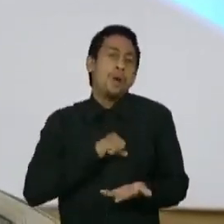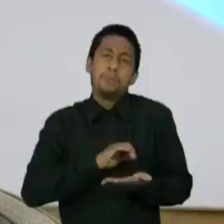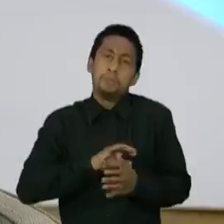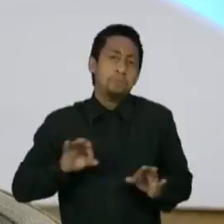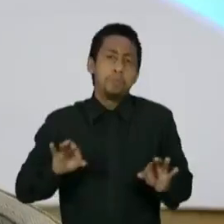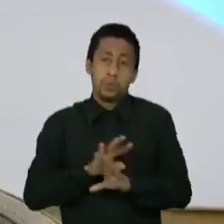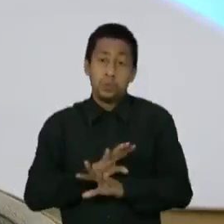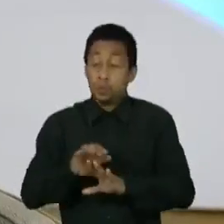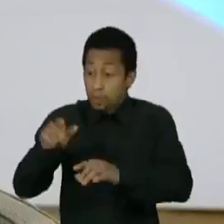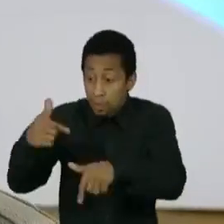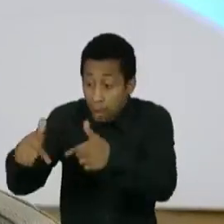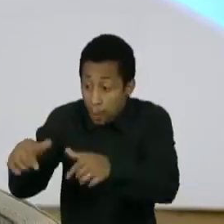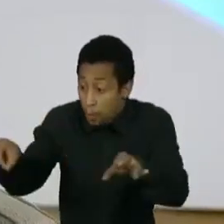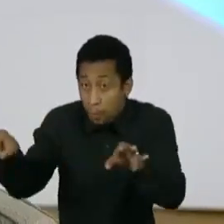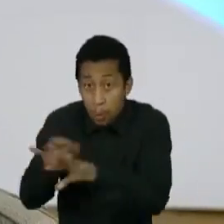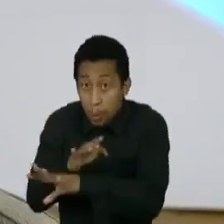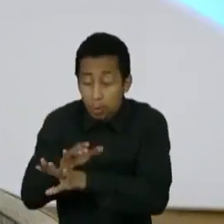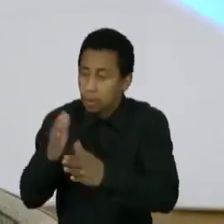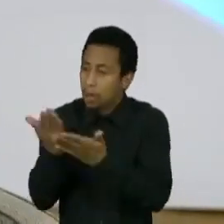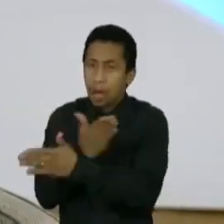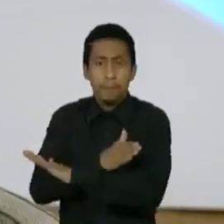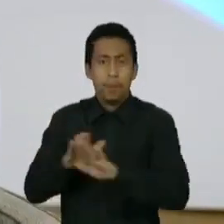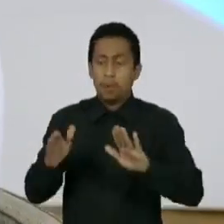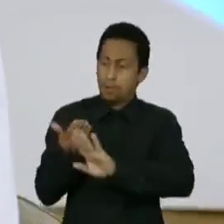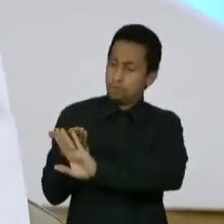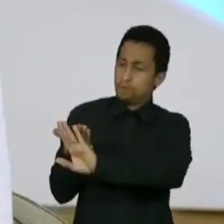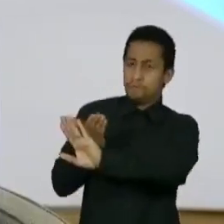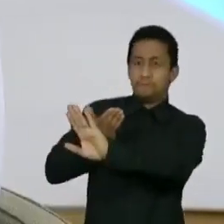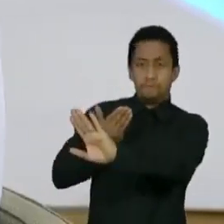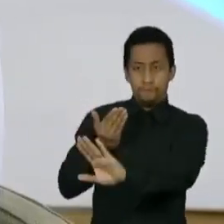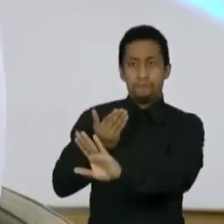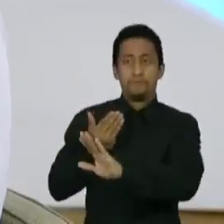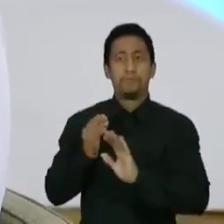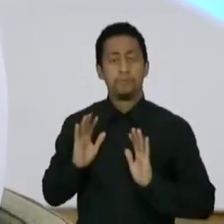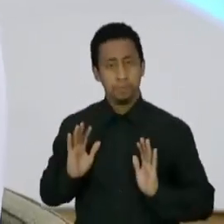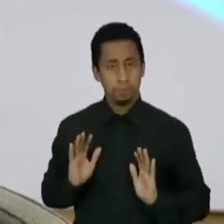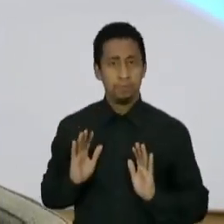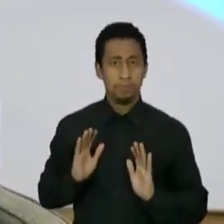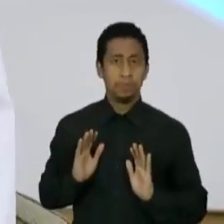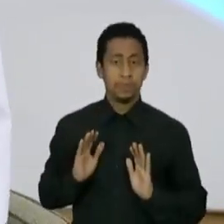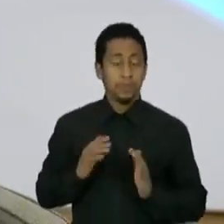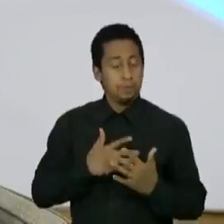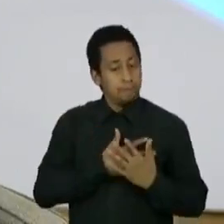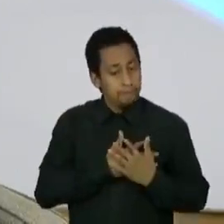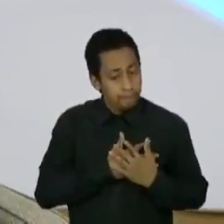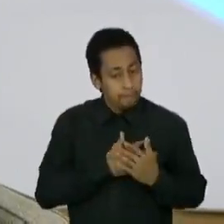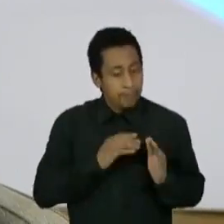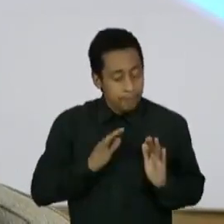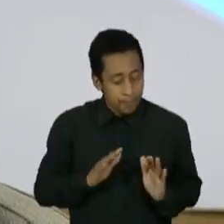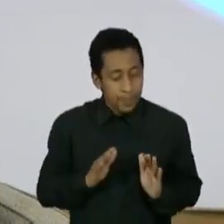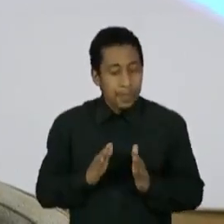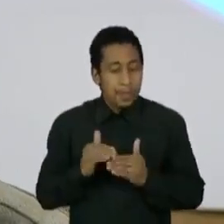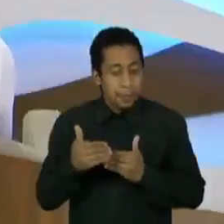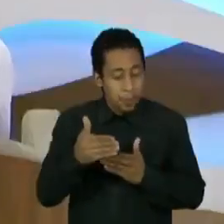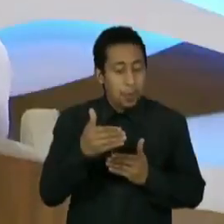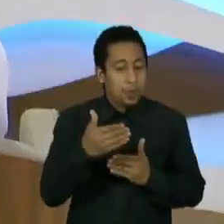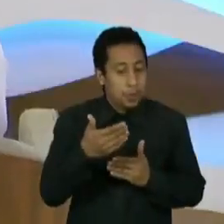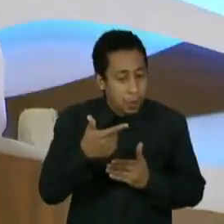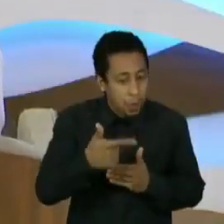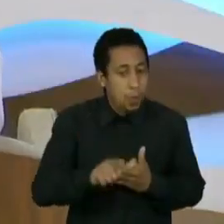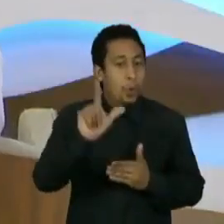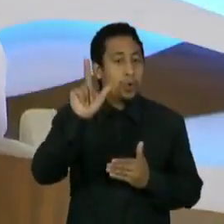naturalmente quando termina aquilo eu vivo um luto que me que dura um tempo até começar o outro